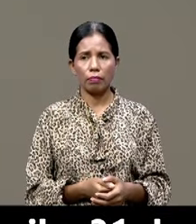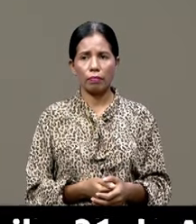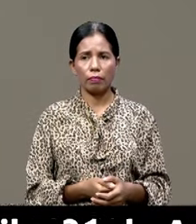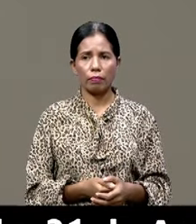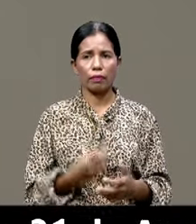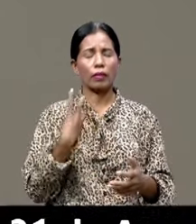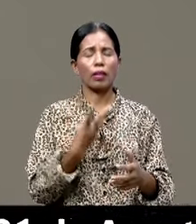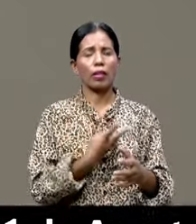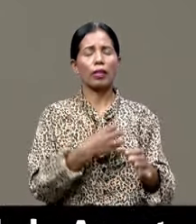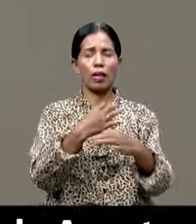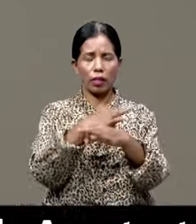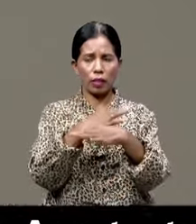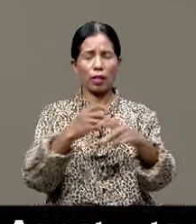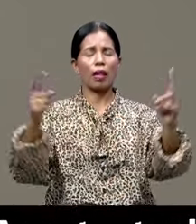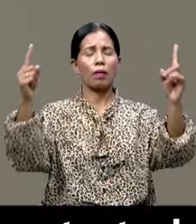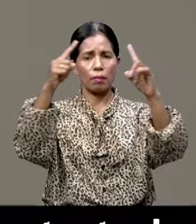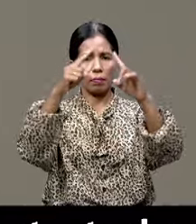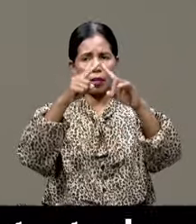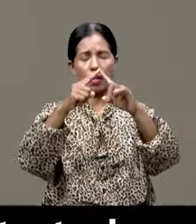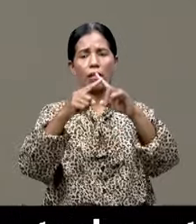E está a tua dia para.